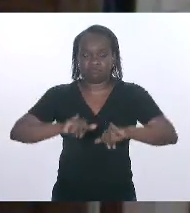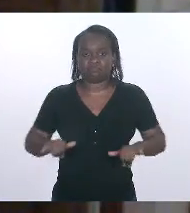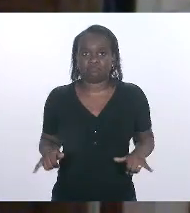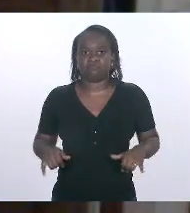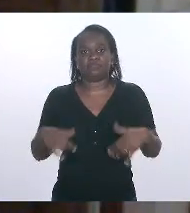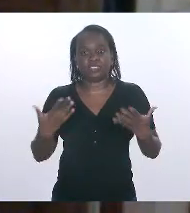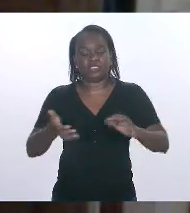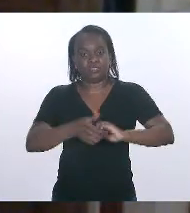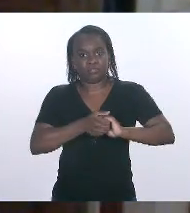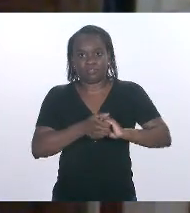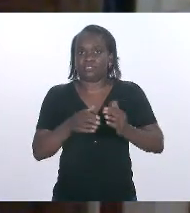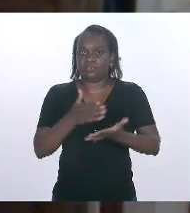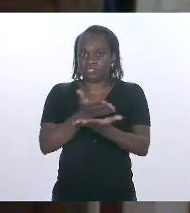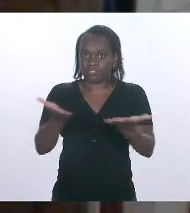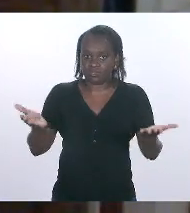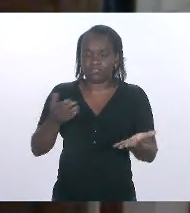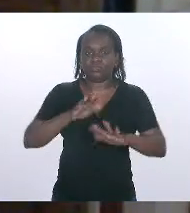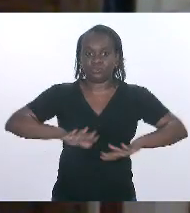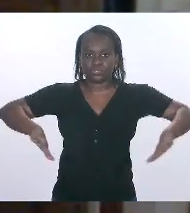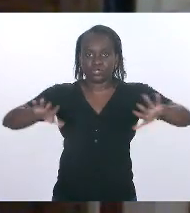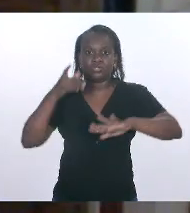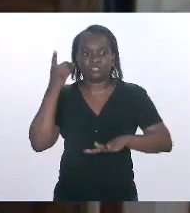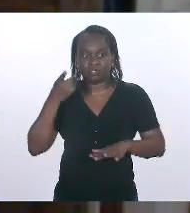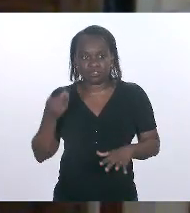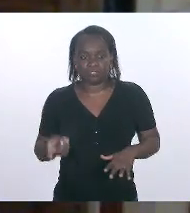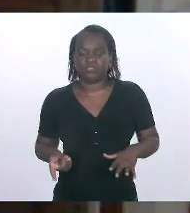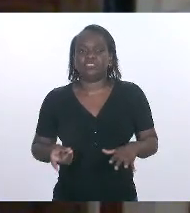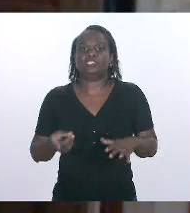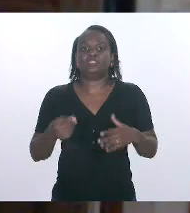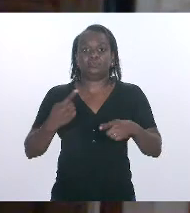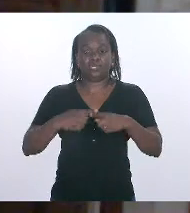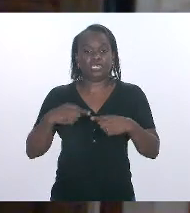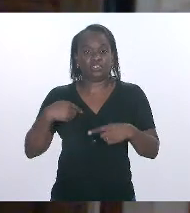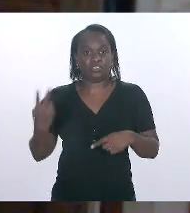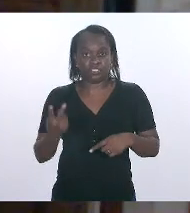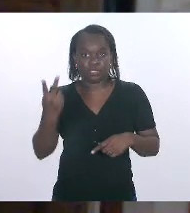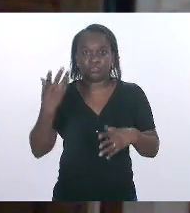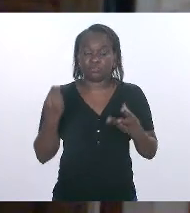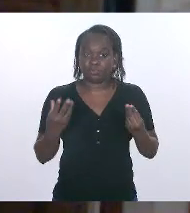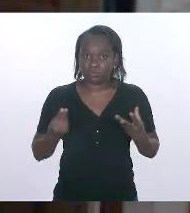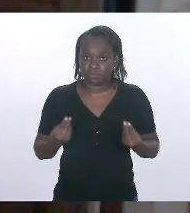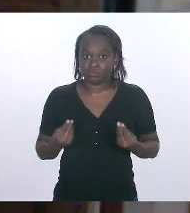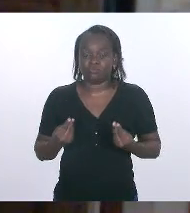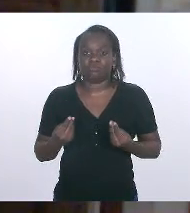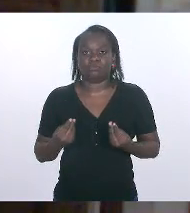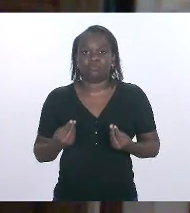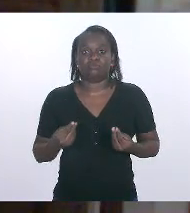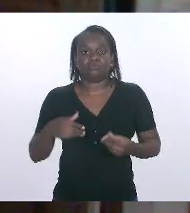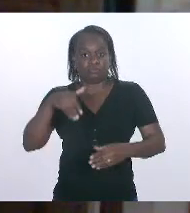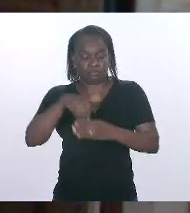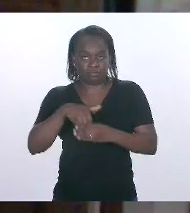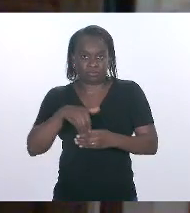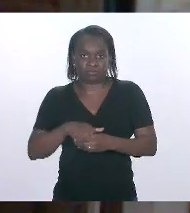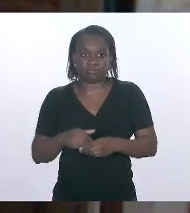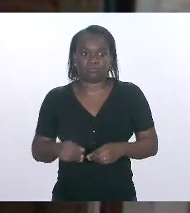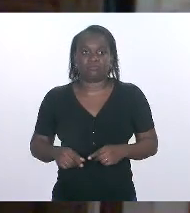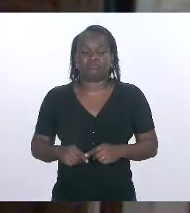queria cumprimentar a todas e a todos, porque eu valorizo muito